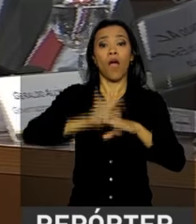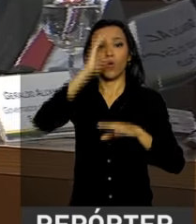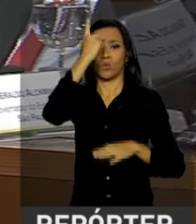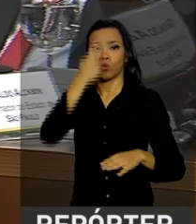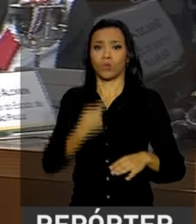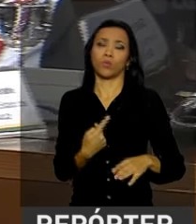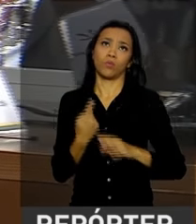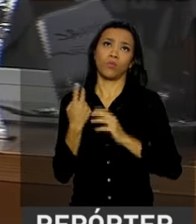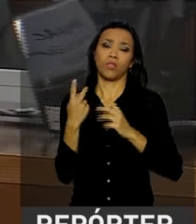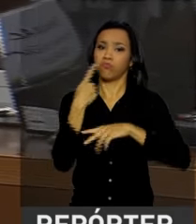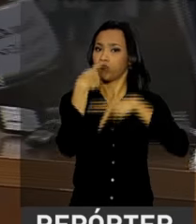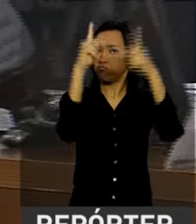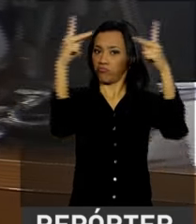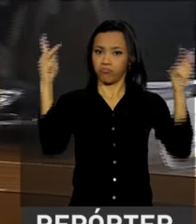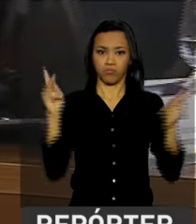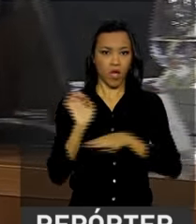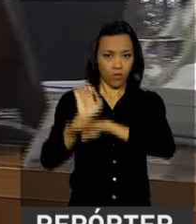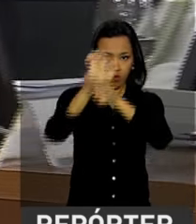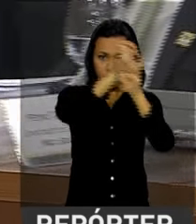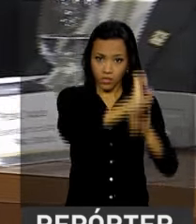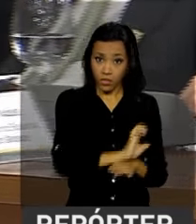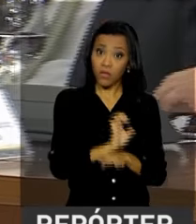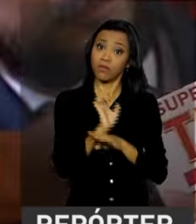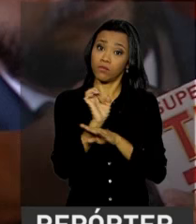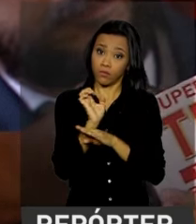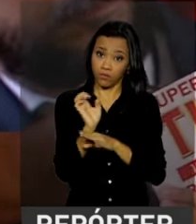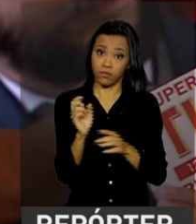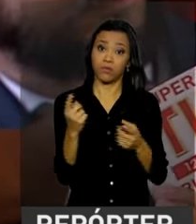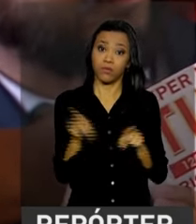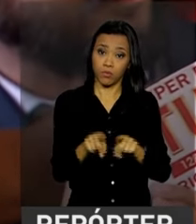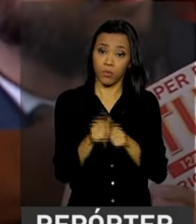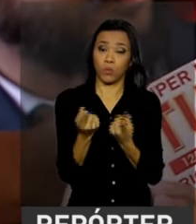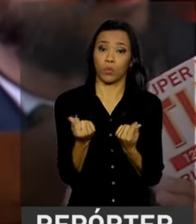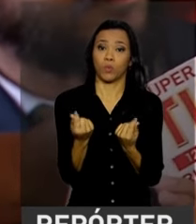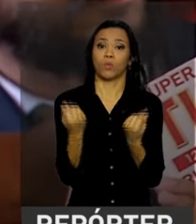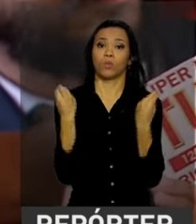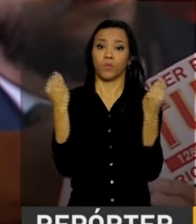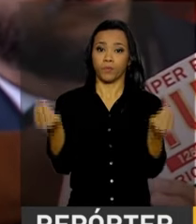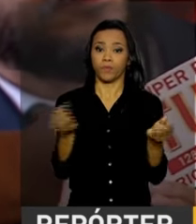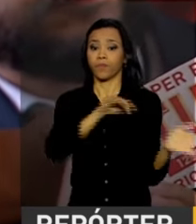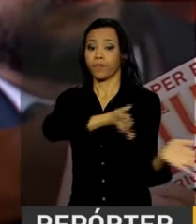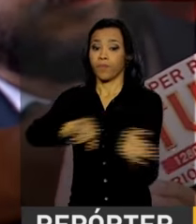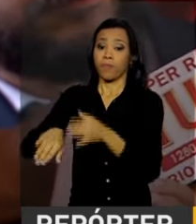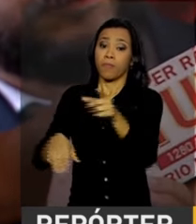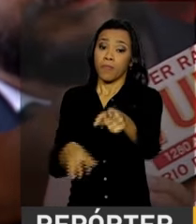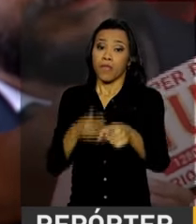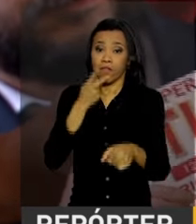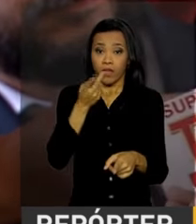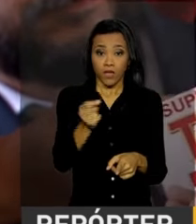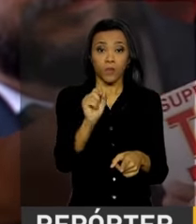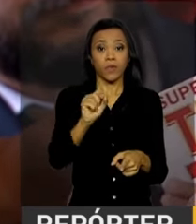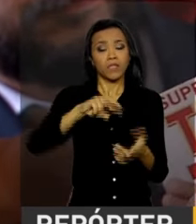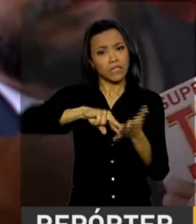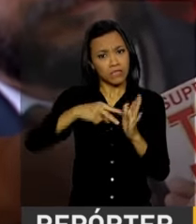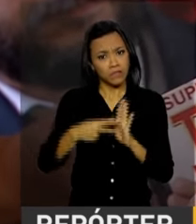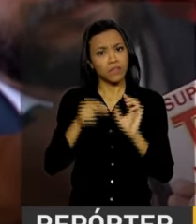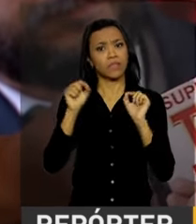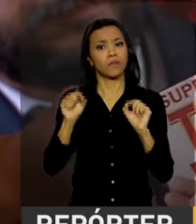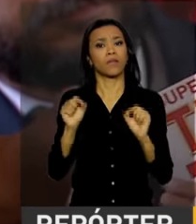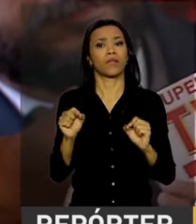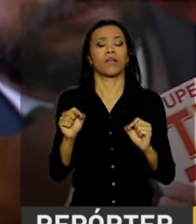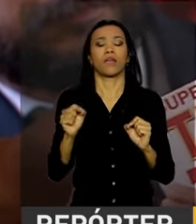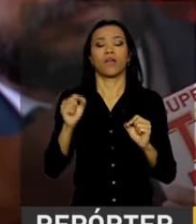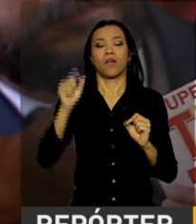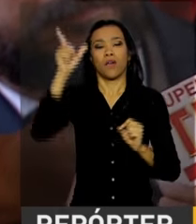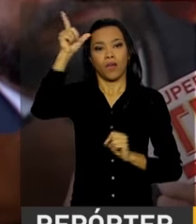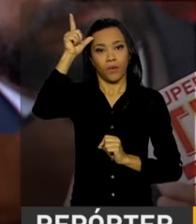estados e, em consequência, maiores recursos. Isso significará, sem dúvida, um alívio para os